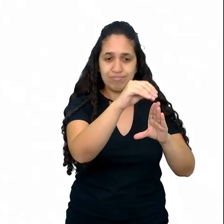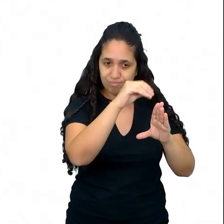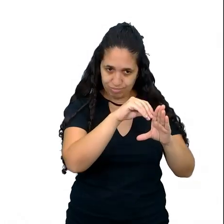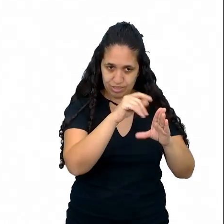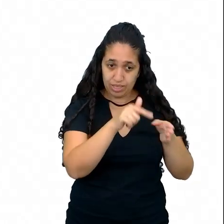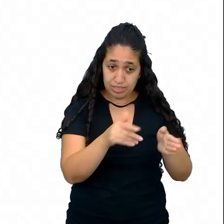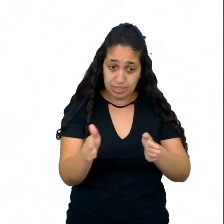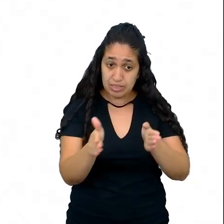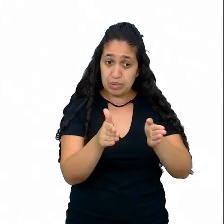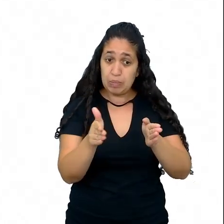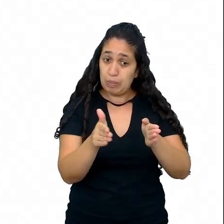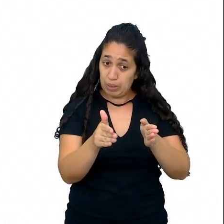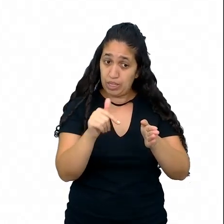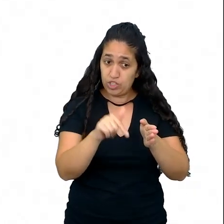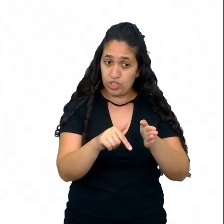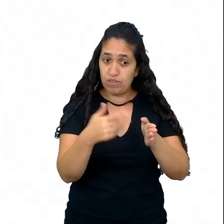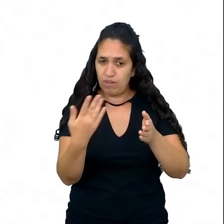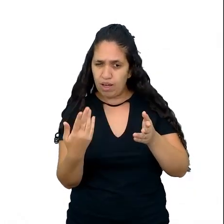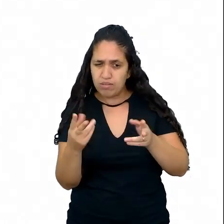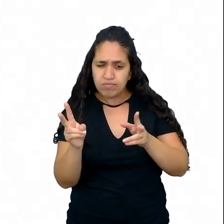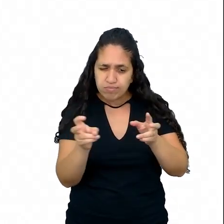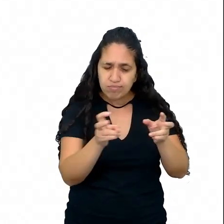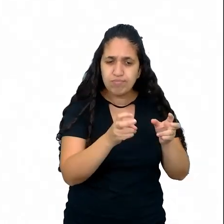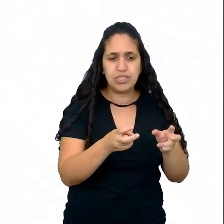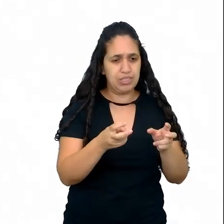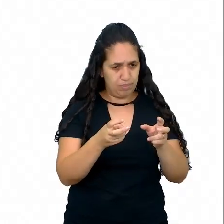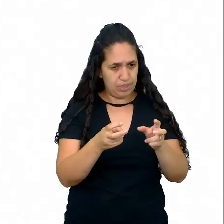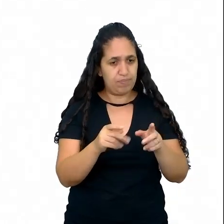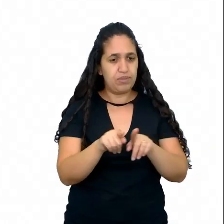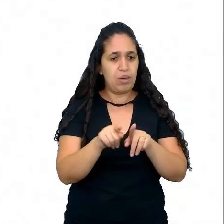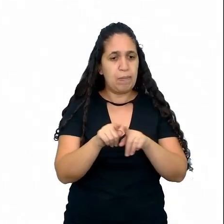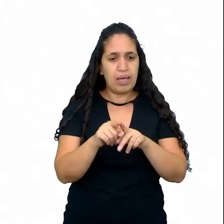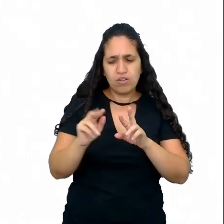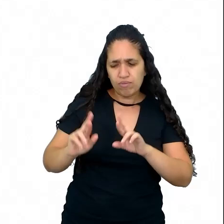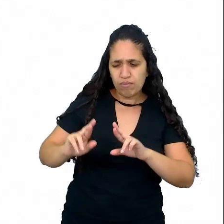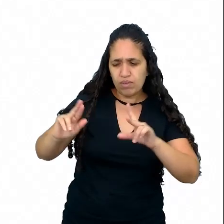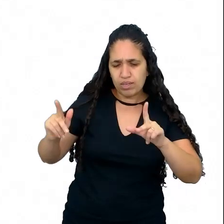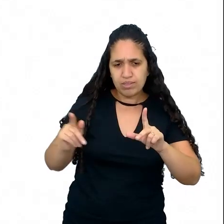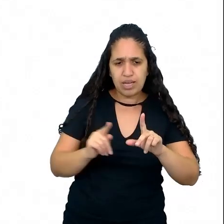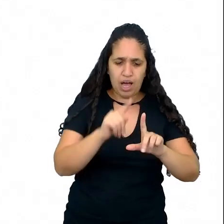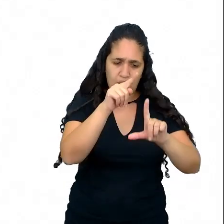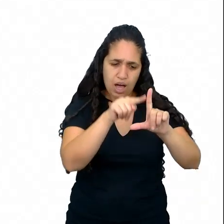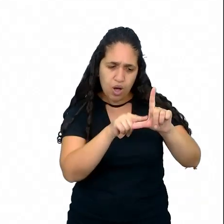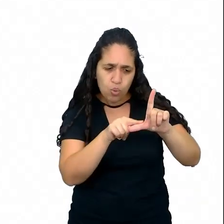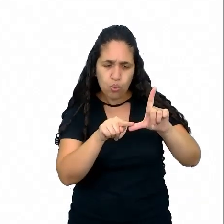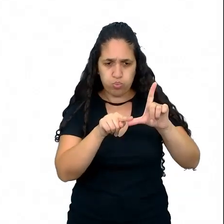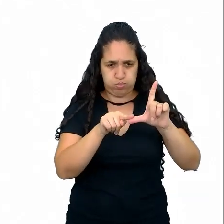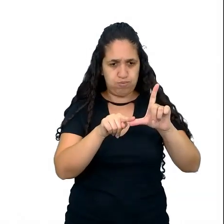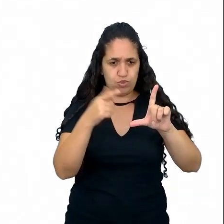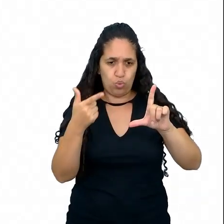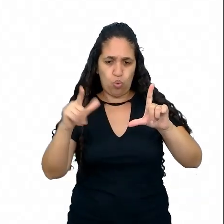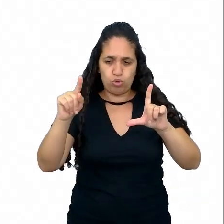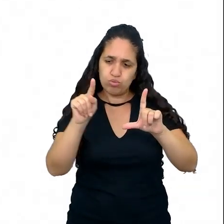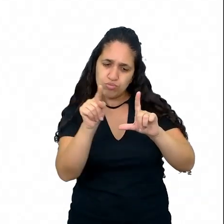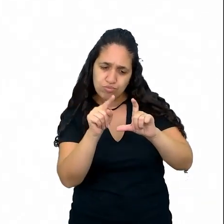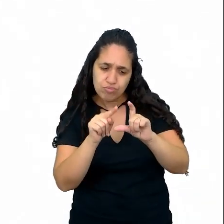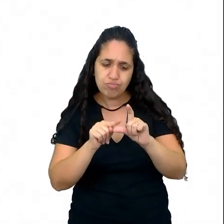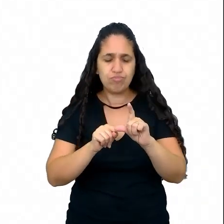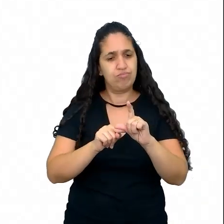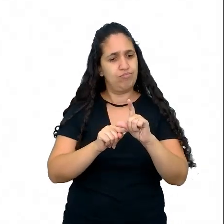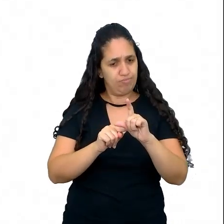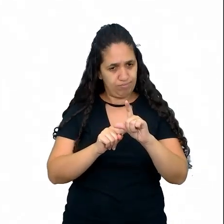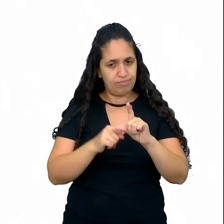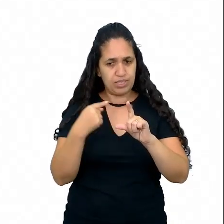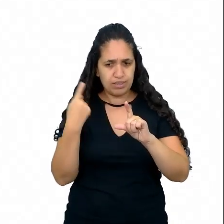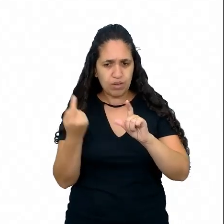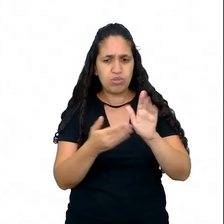parte que a gente fala o quê? De identificar os ângulos de um polígono. Diferenciar ângulos retos de não retos, eu acho que existe aí todo um padrão para a gente observar